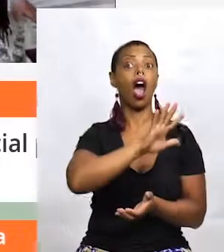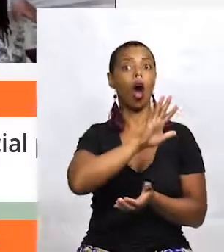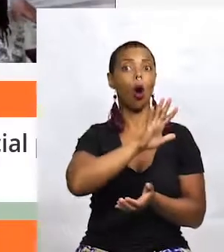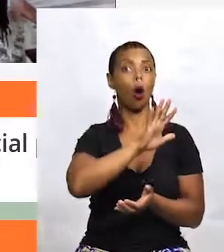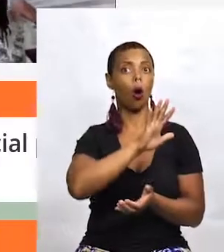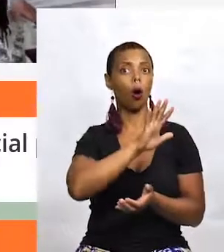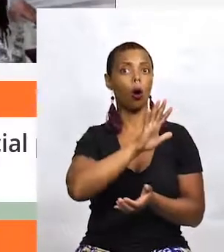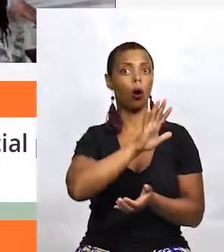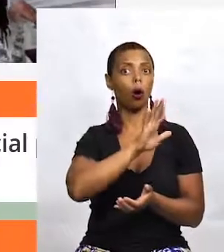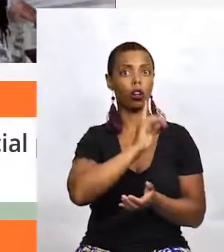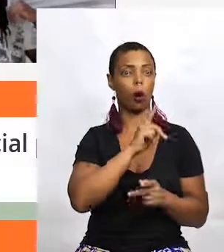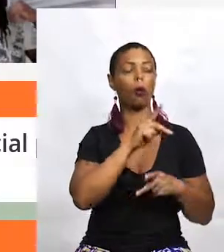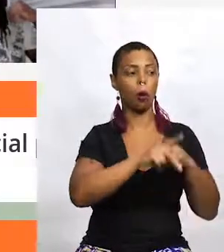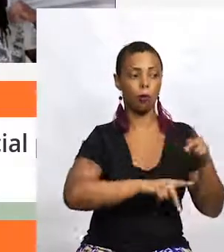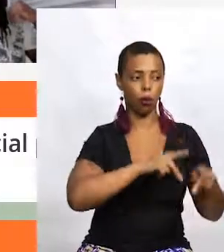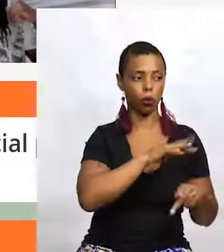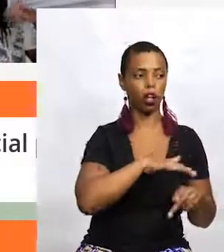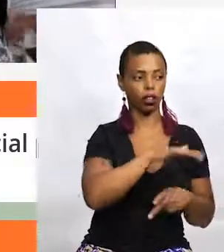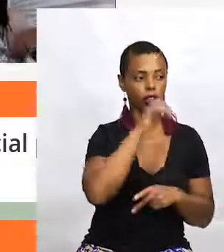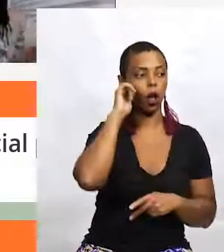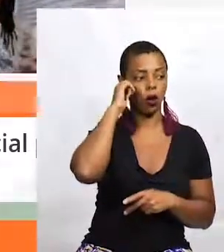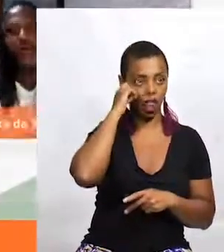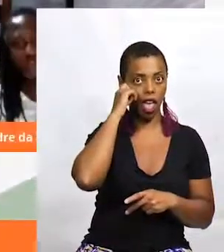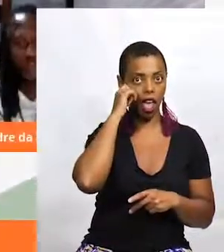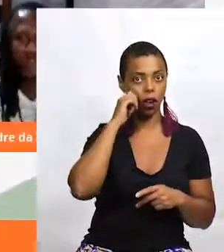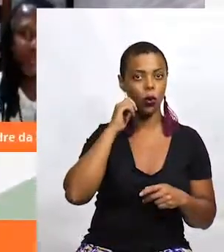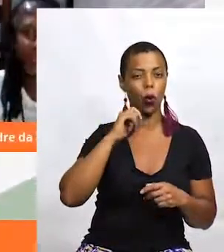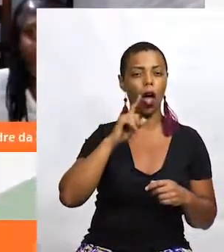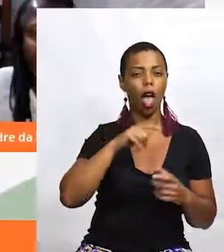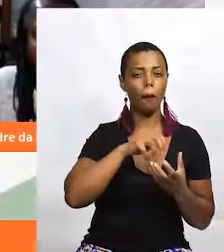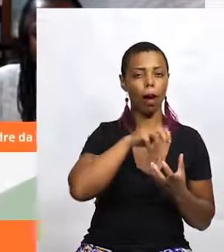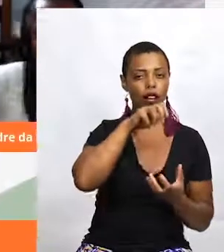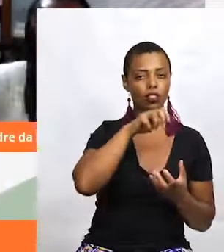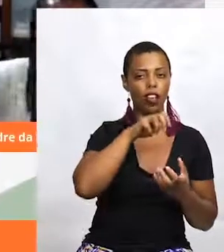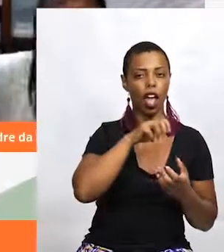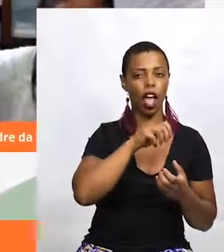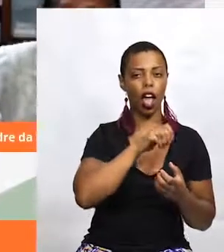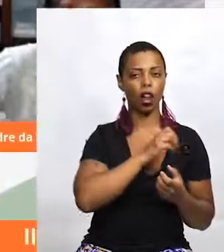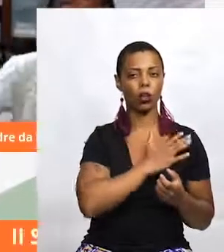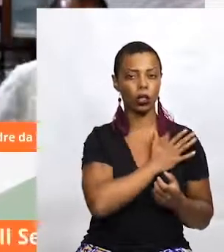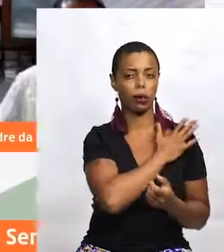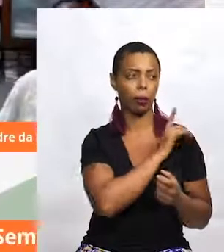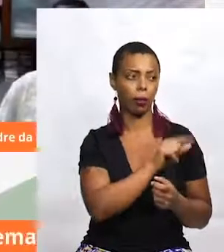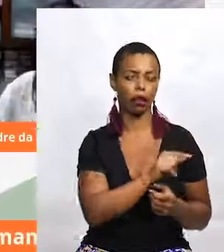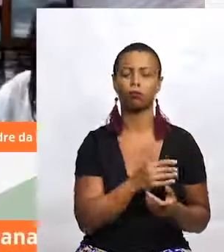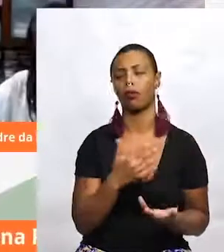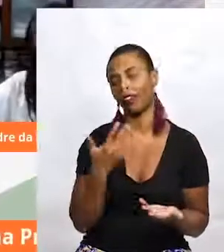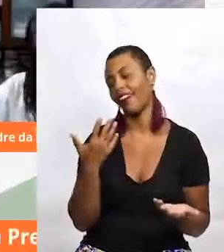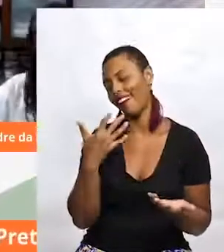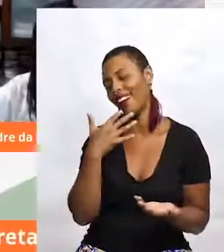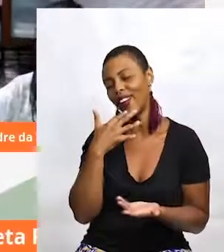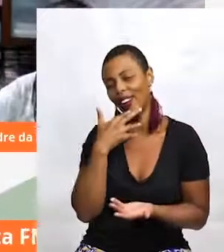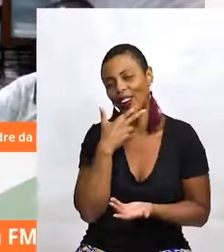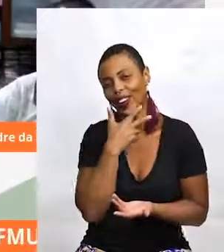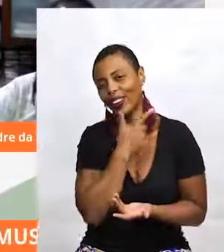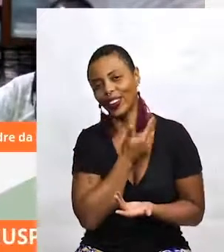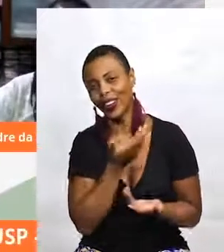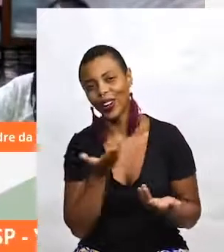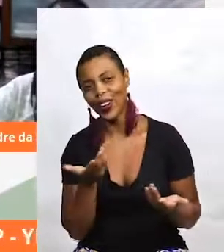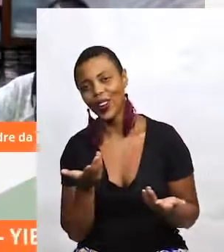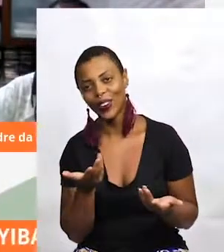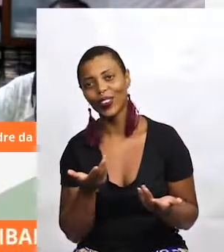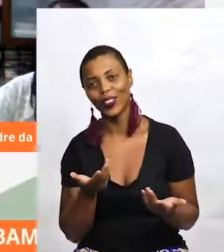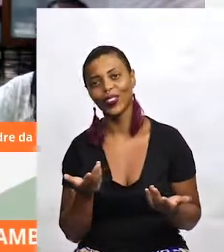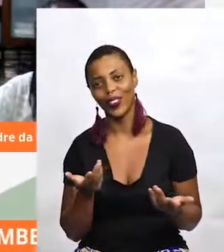população negra, se os idosos são menos discriminados? Isso. Ah, sim, né? Sim, é isso